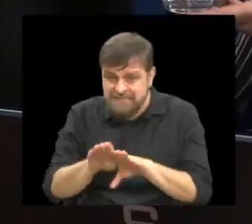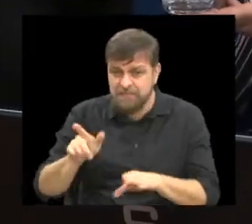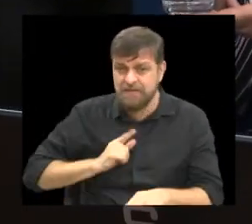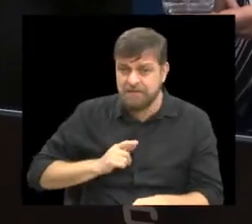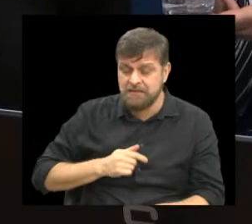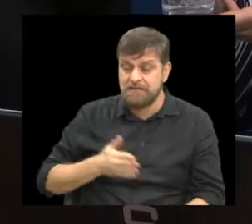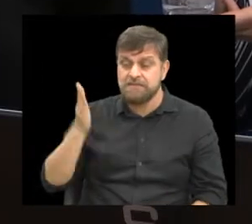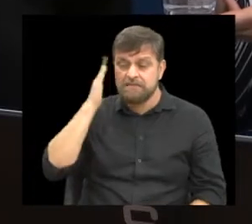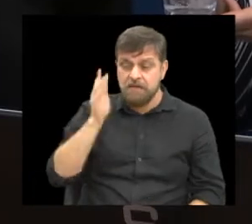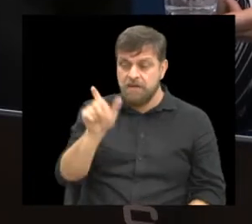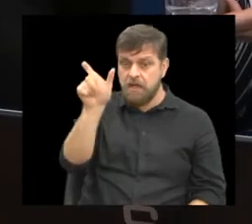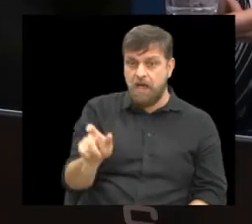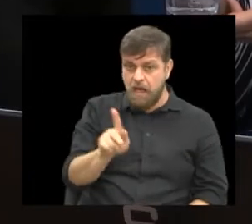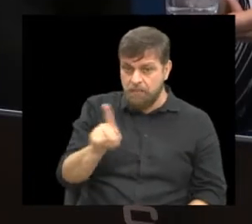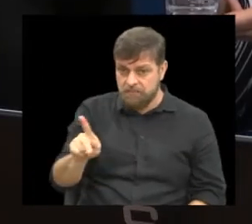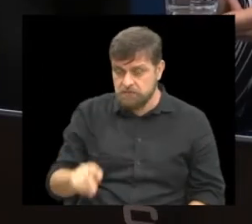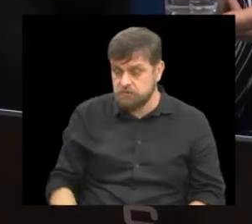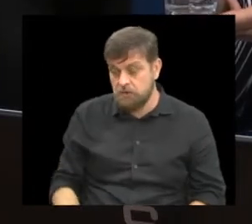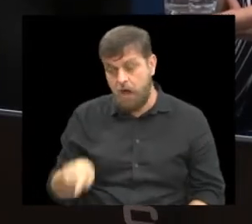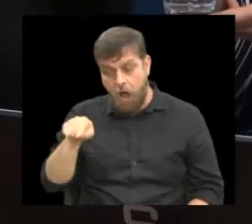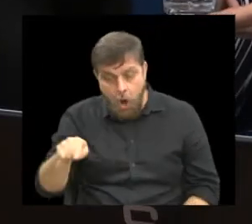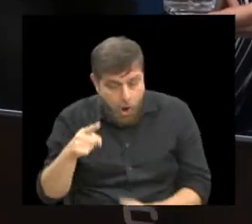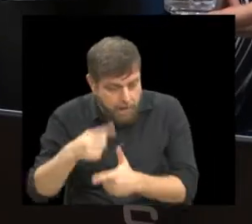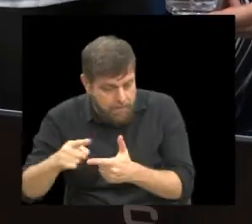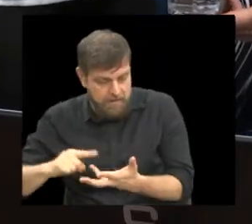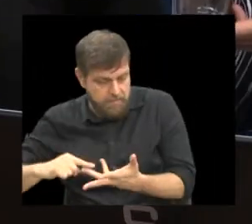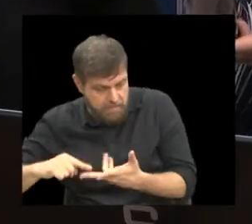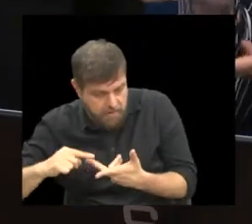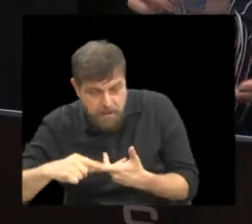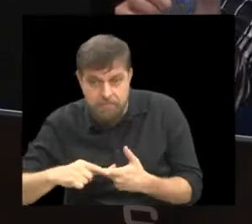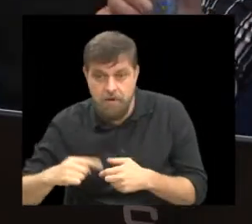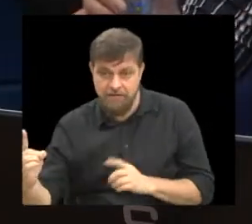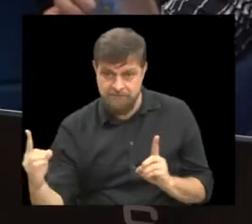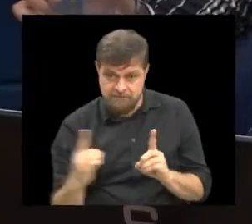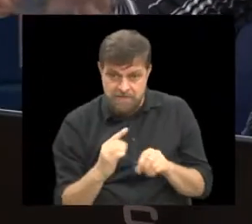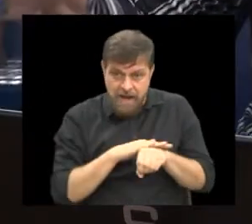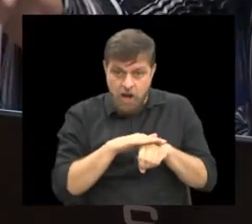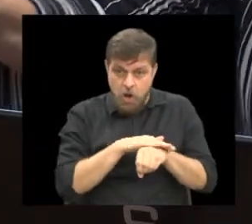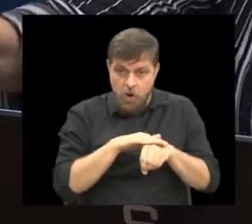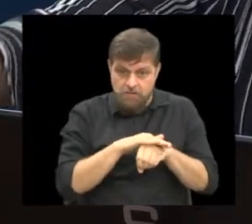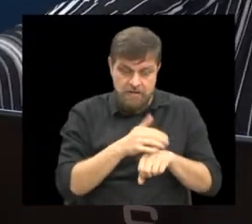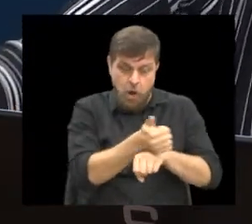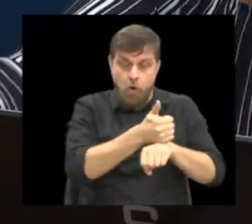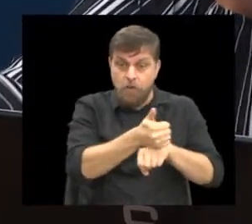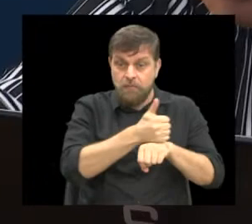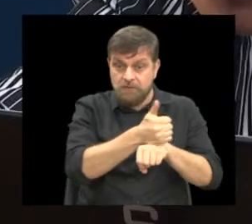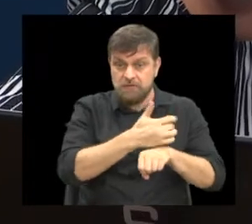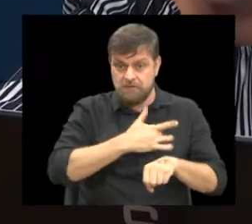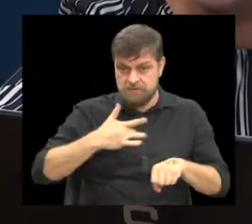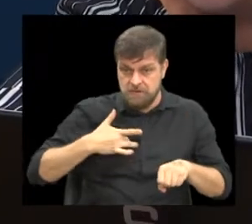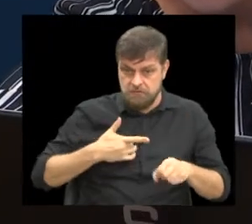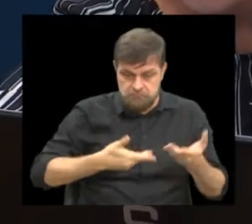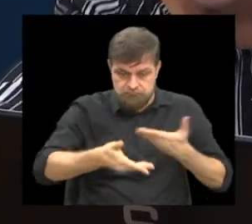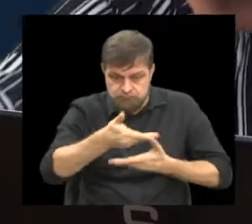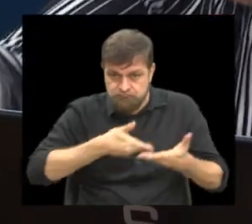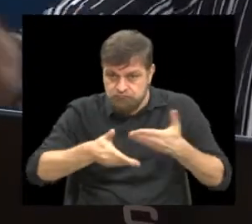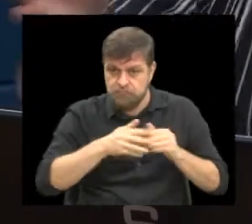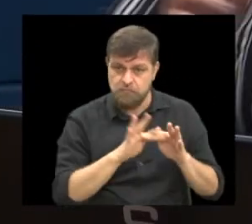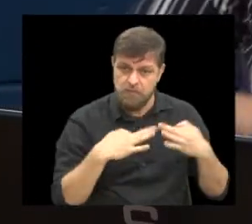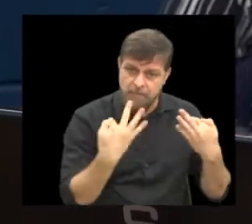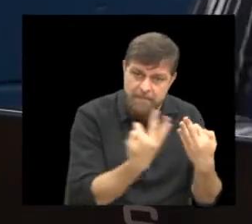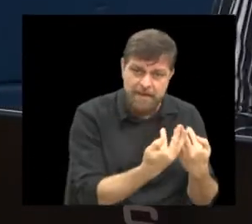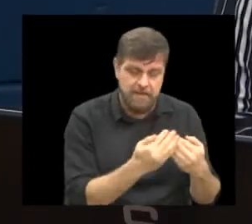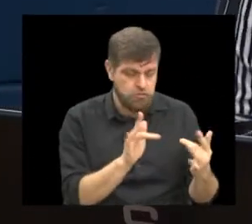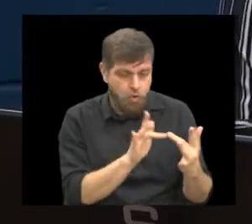visão. Se uma professora tem uma queixa de um aluno, ela vai levar até o terapeuta e eles vão dividir com a família, com o